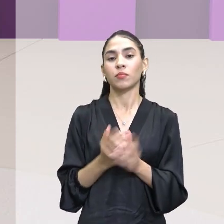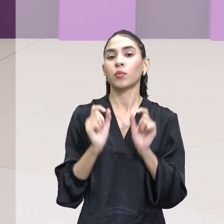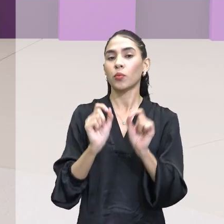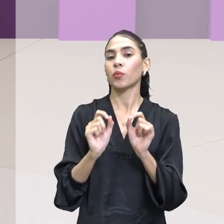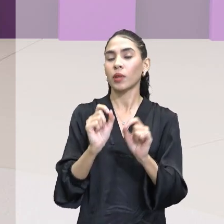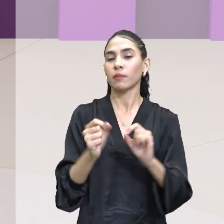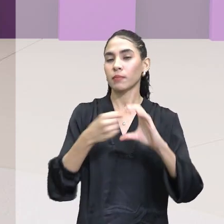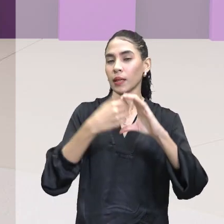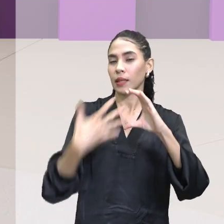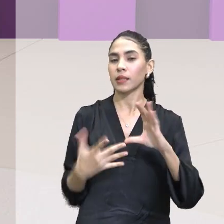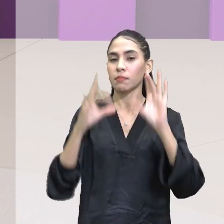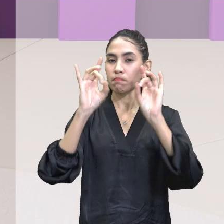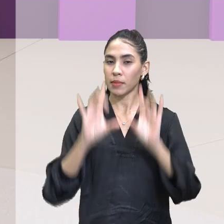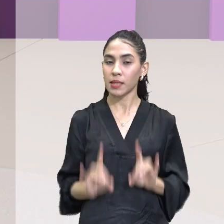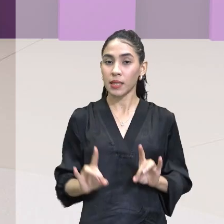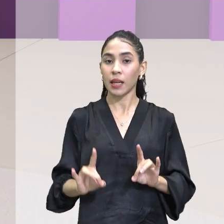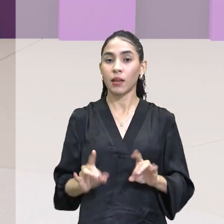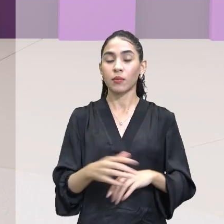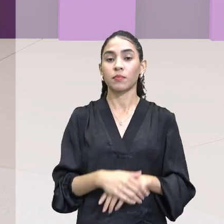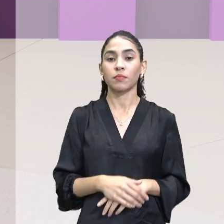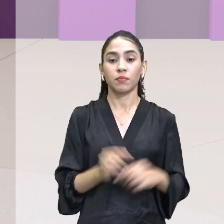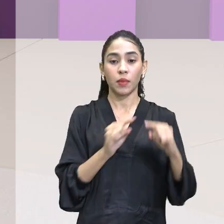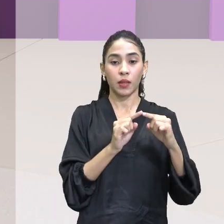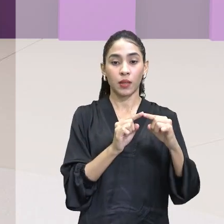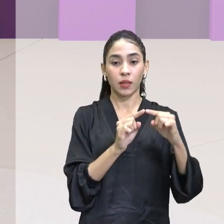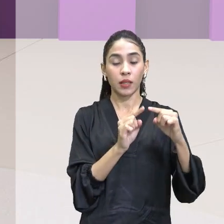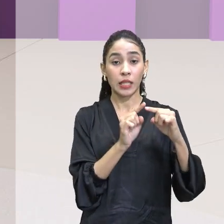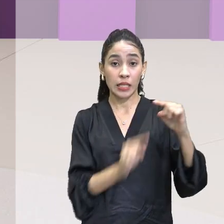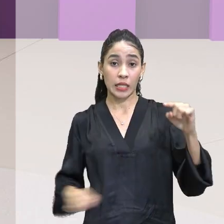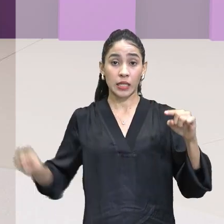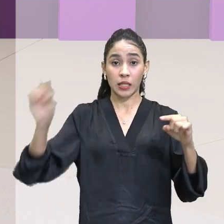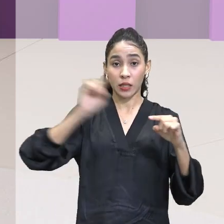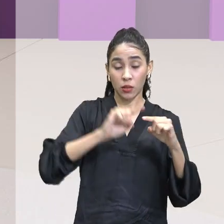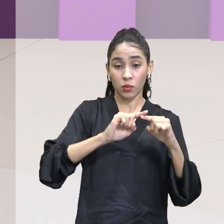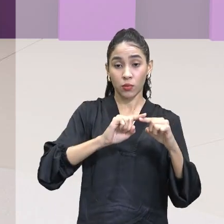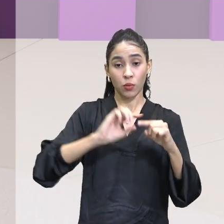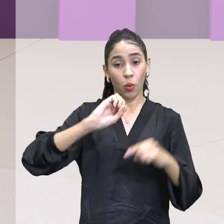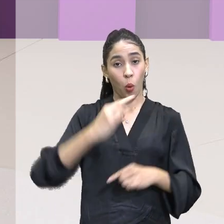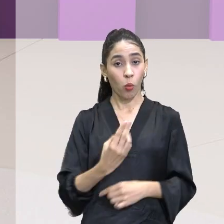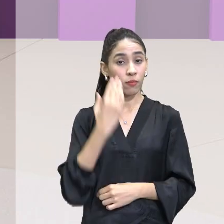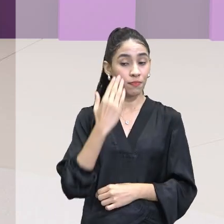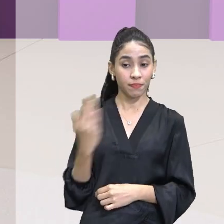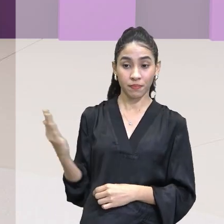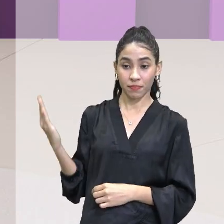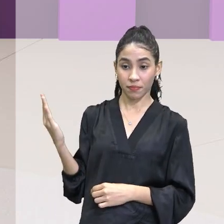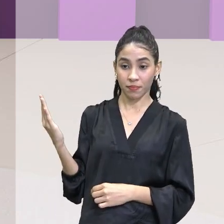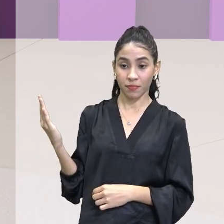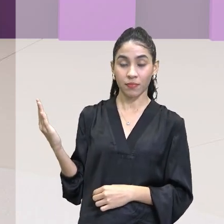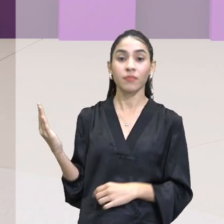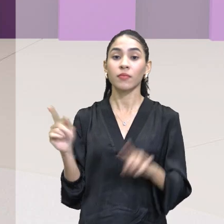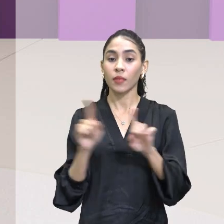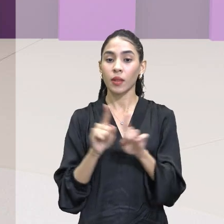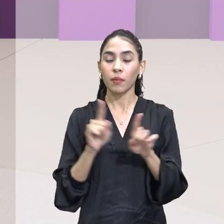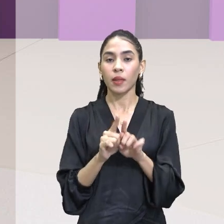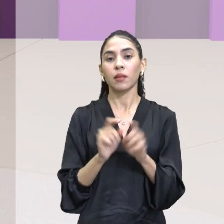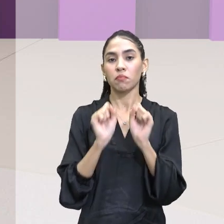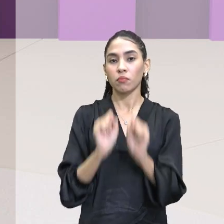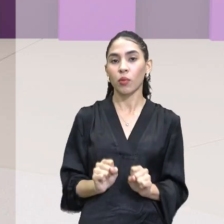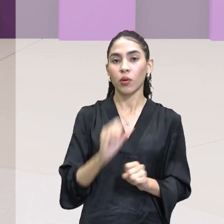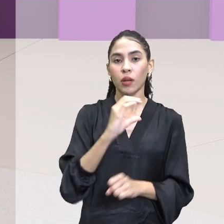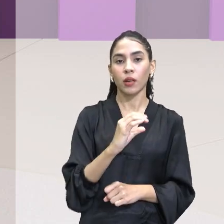algo a mais, que é o círculo ou ciclo trigonométrico, que também pode ser chamado de